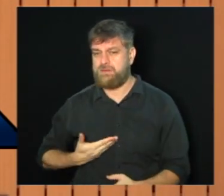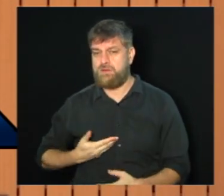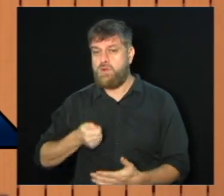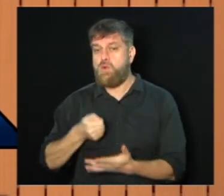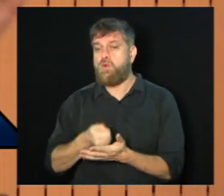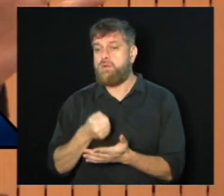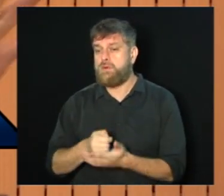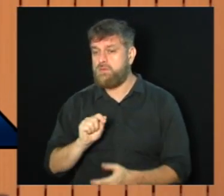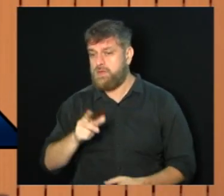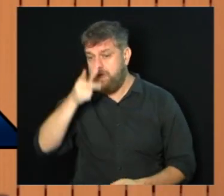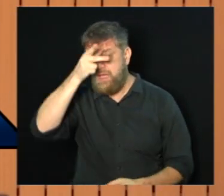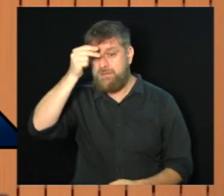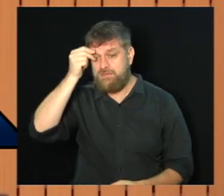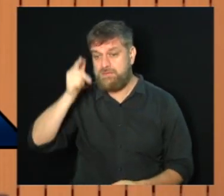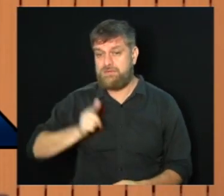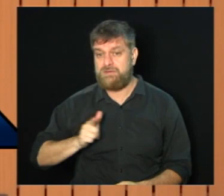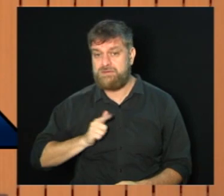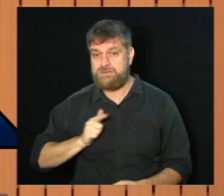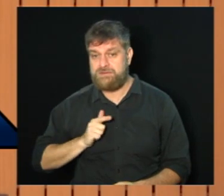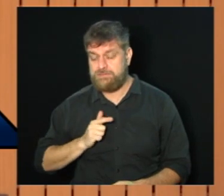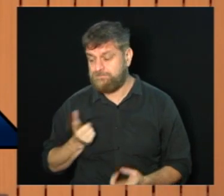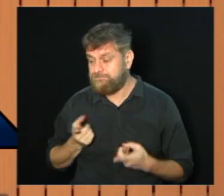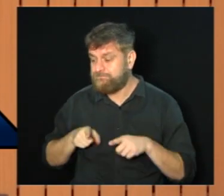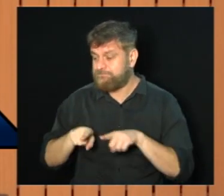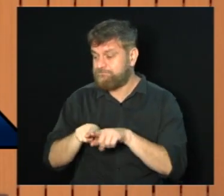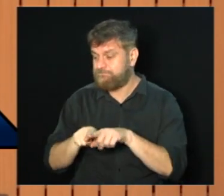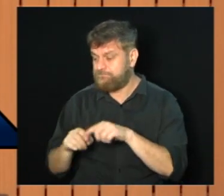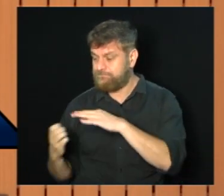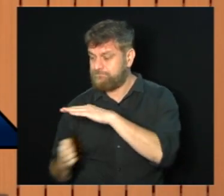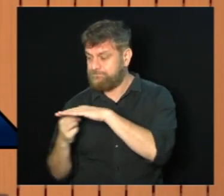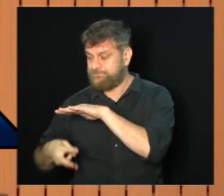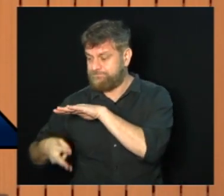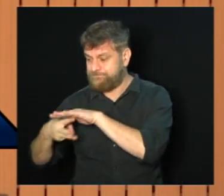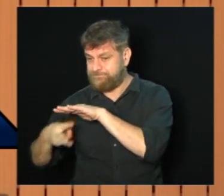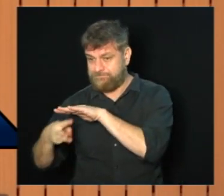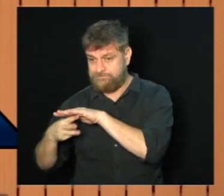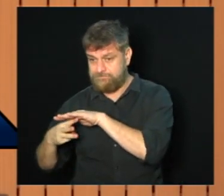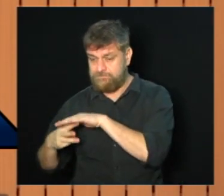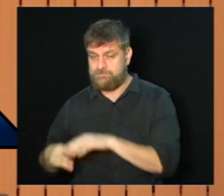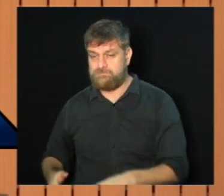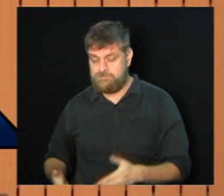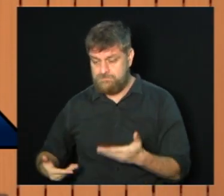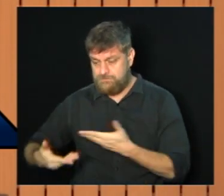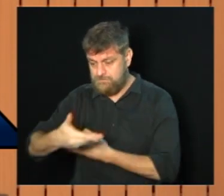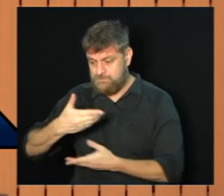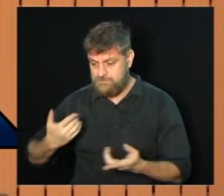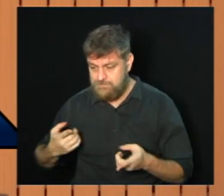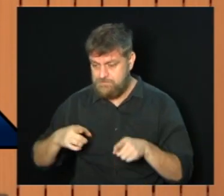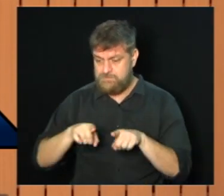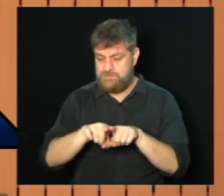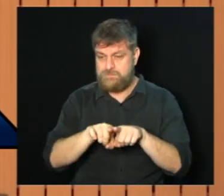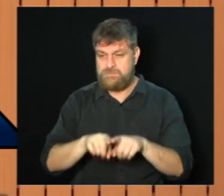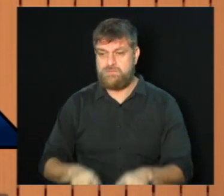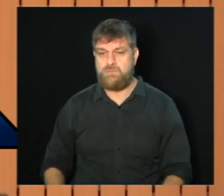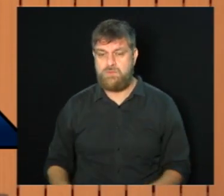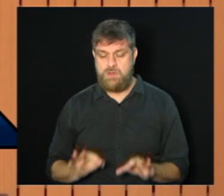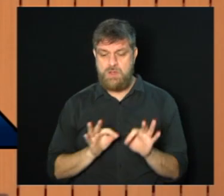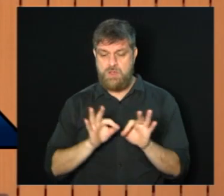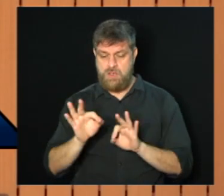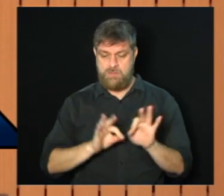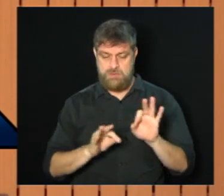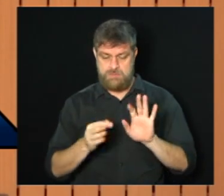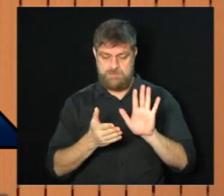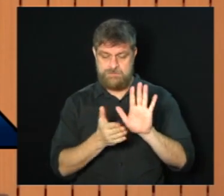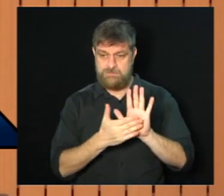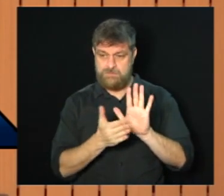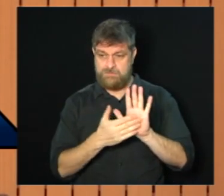a Prefeitura a buscar muitas vezes as parcerias. Esse projeto que está sendo votado hoje, que propõe a criação,